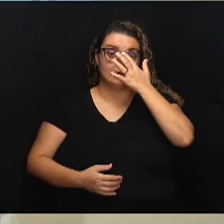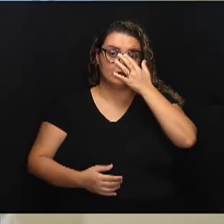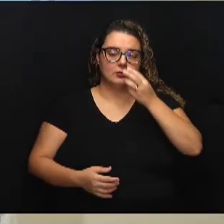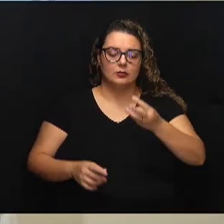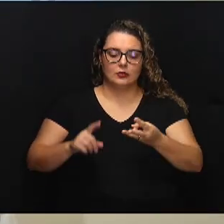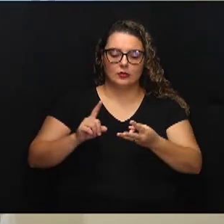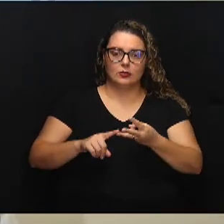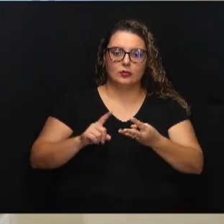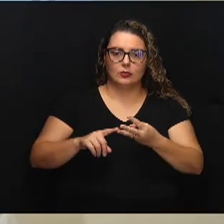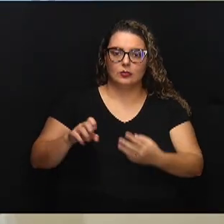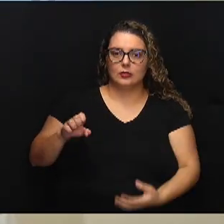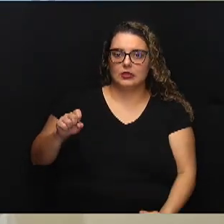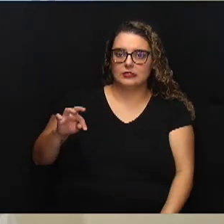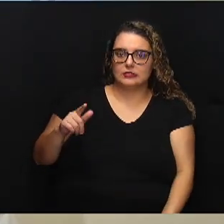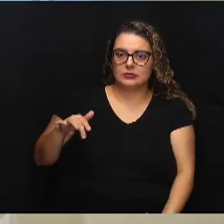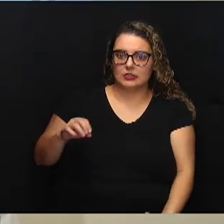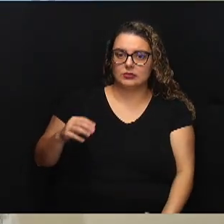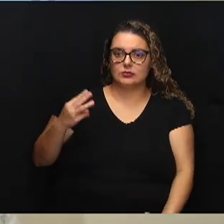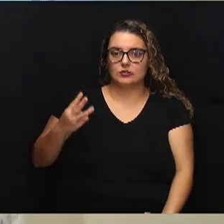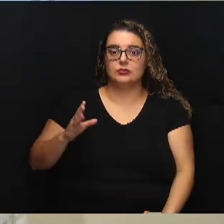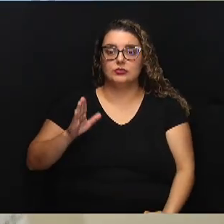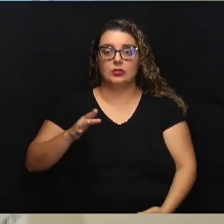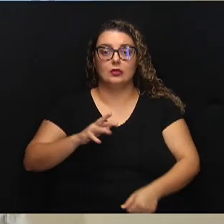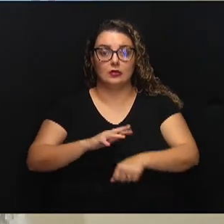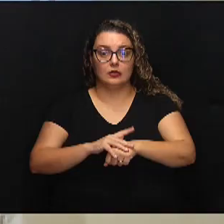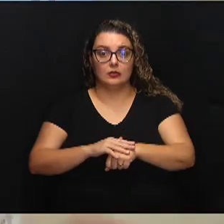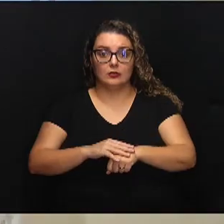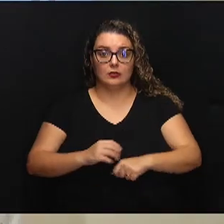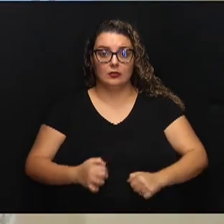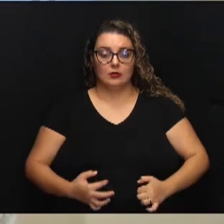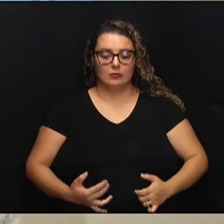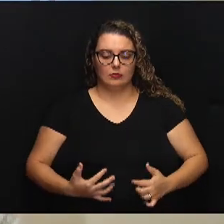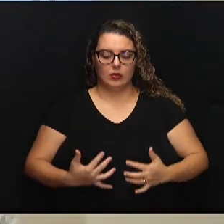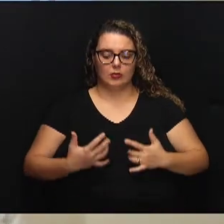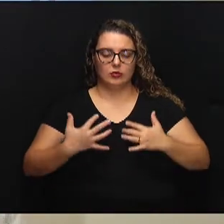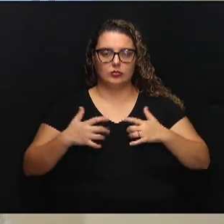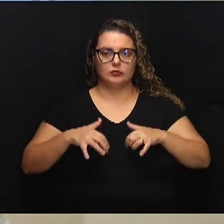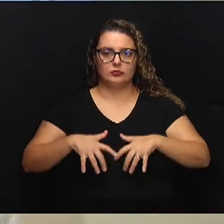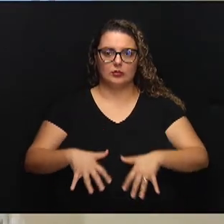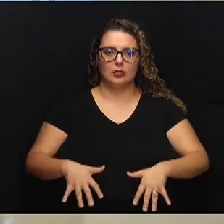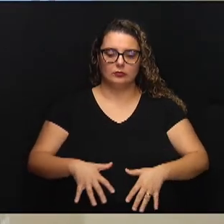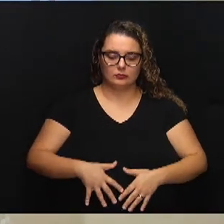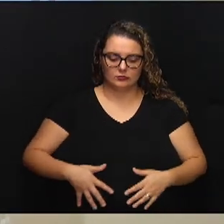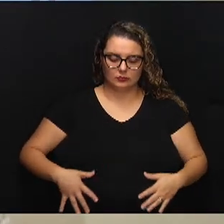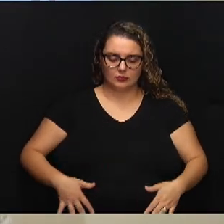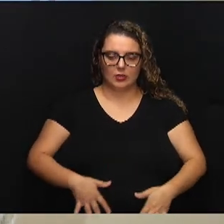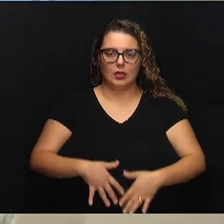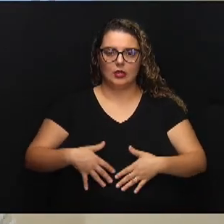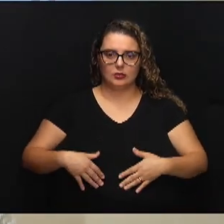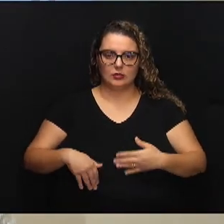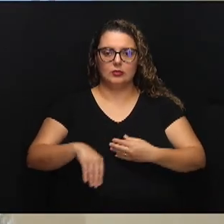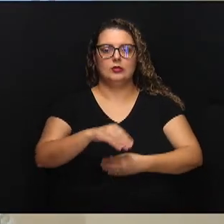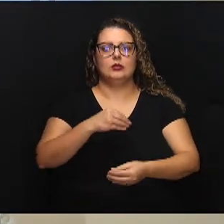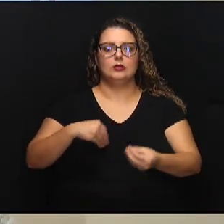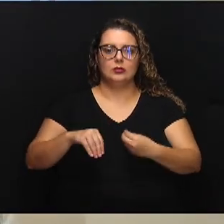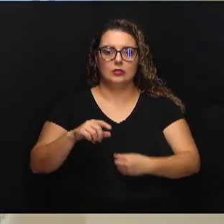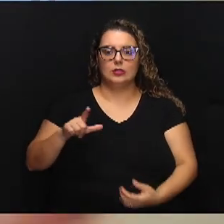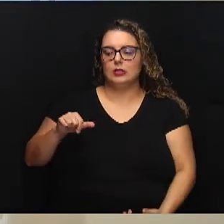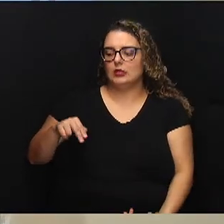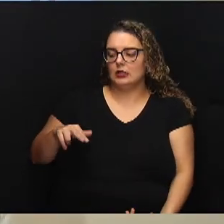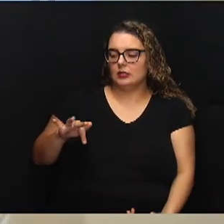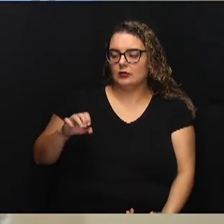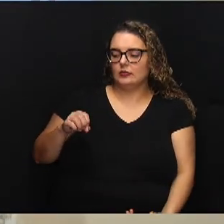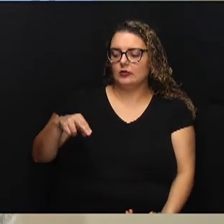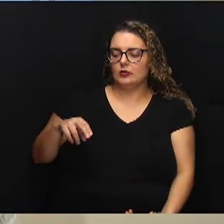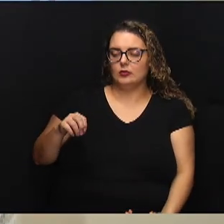3 é quando a paciente já tem uma doença que já se espalhou pela cavidade abdominal, já tem envolvimento de linfonodos.